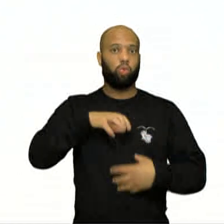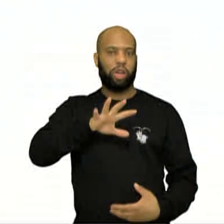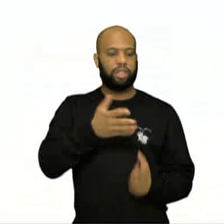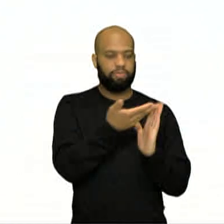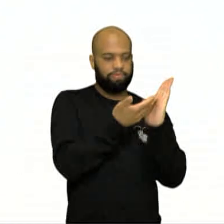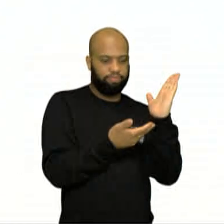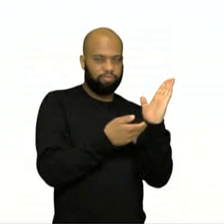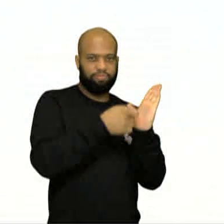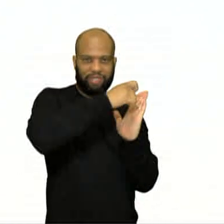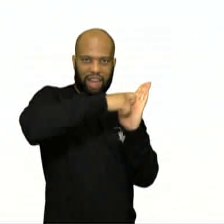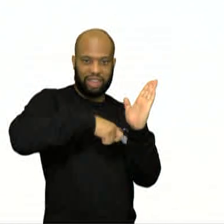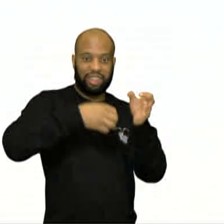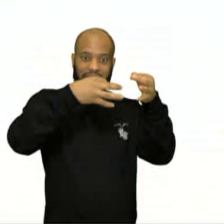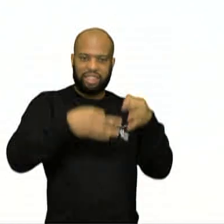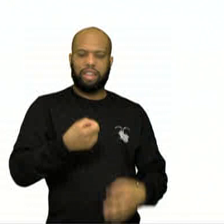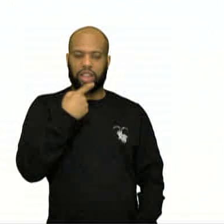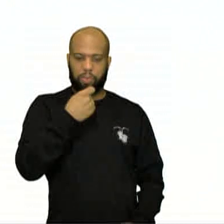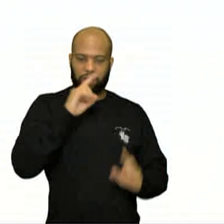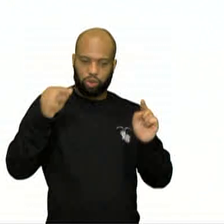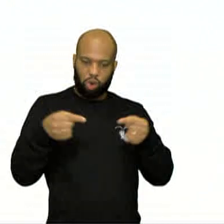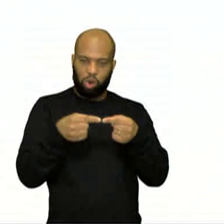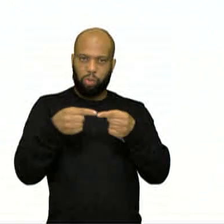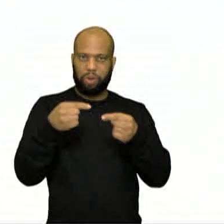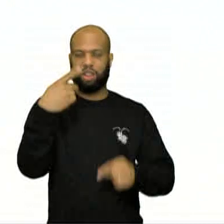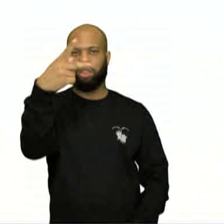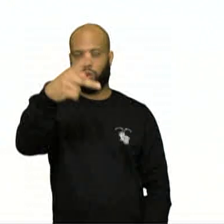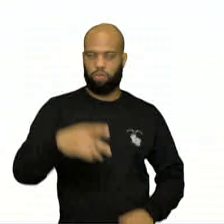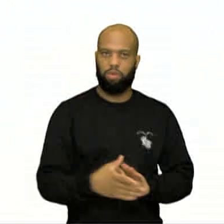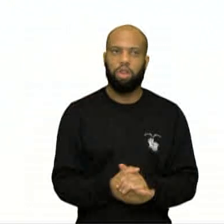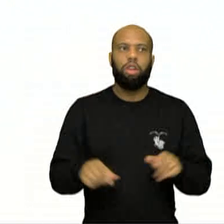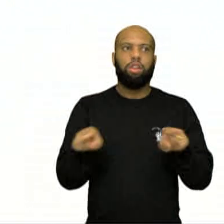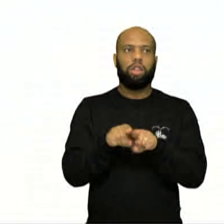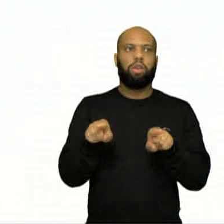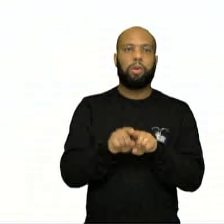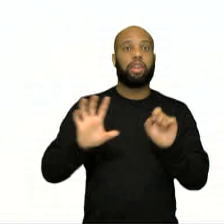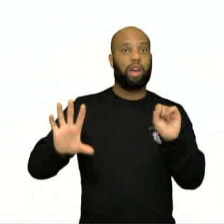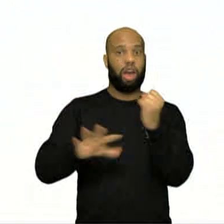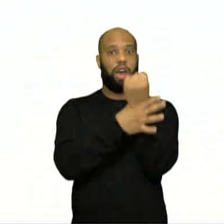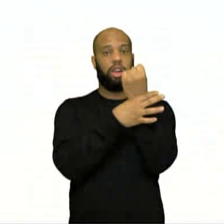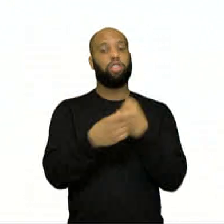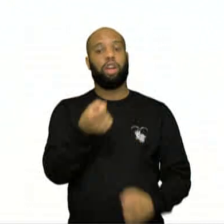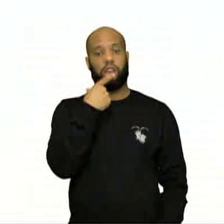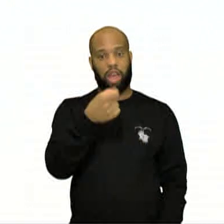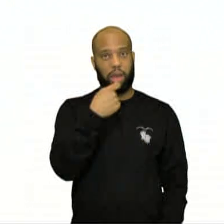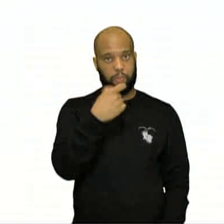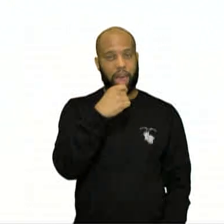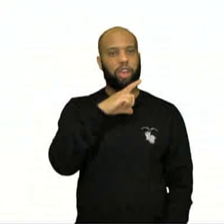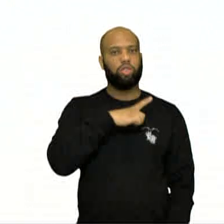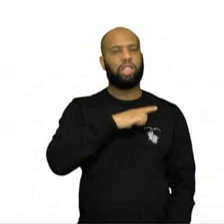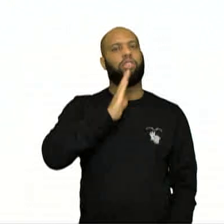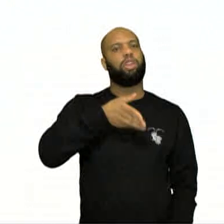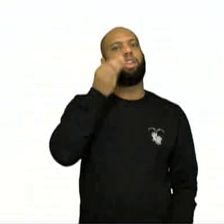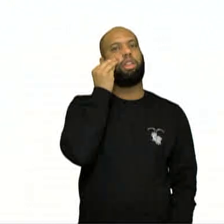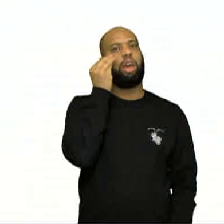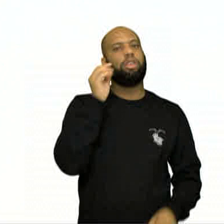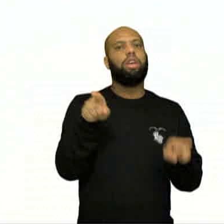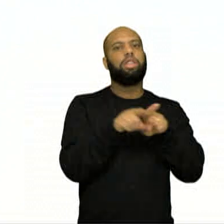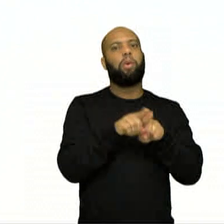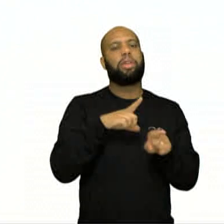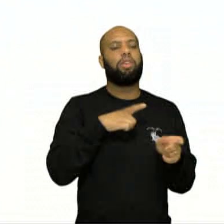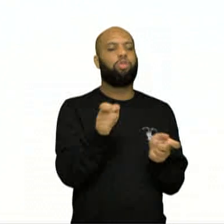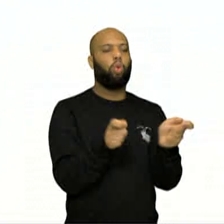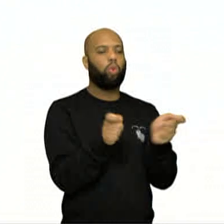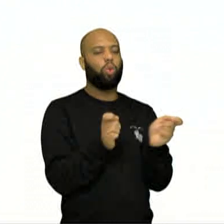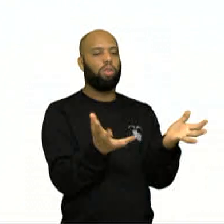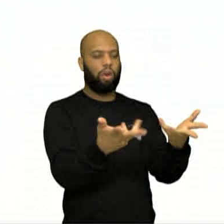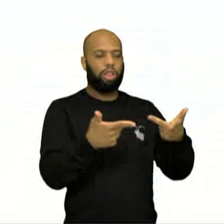com o fitoterápico correto, para garantir que aquele fitoterápico ele passou por testes, por controles de